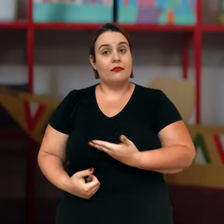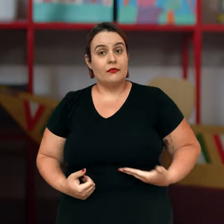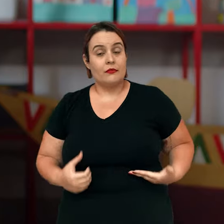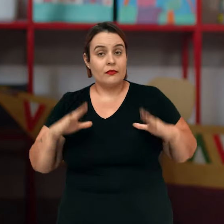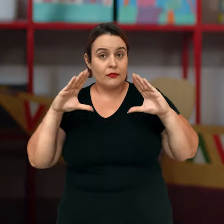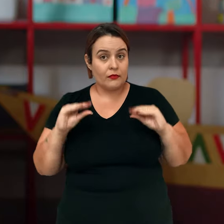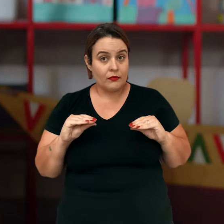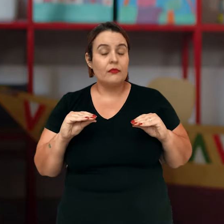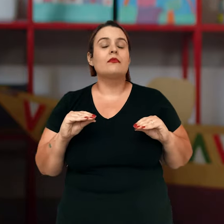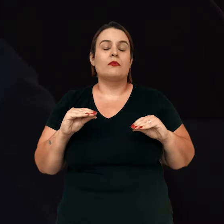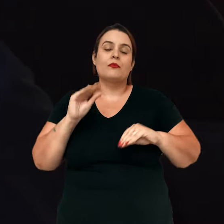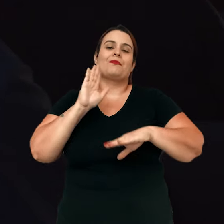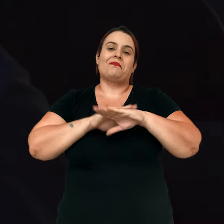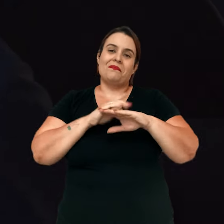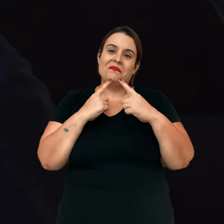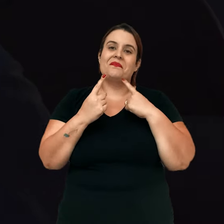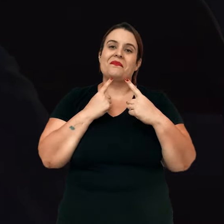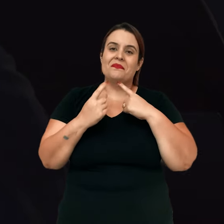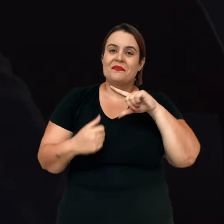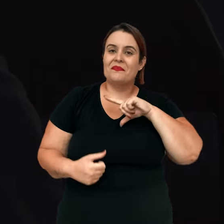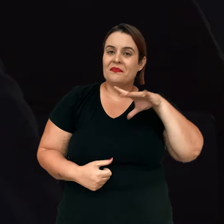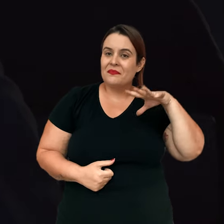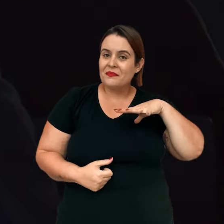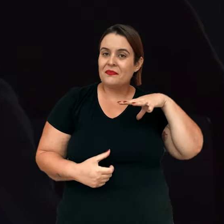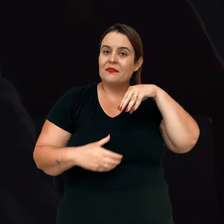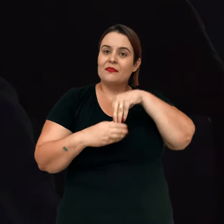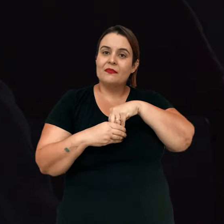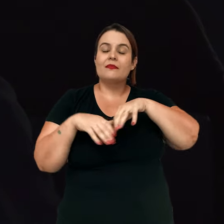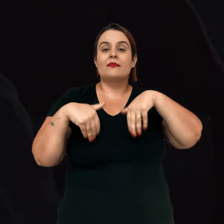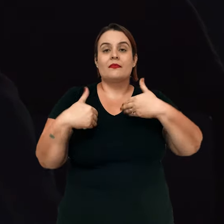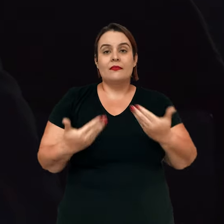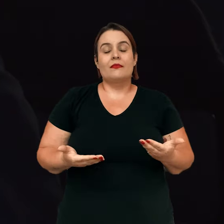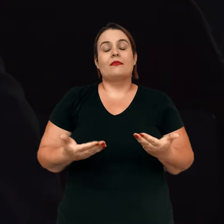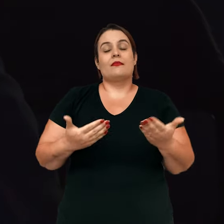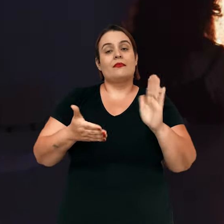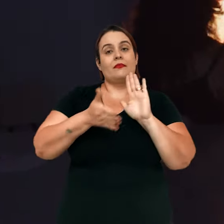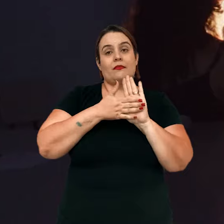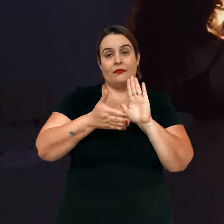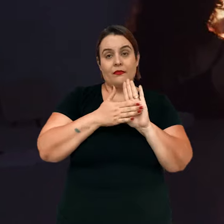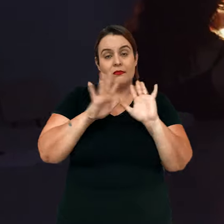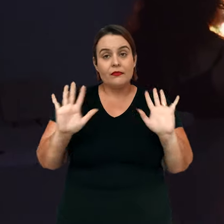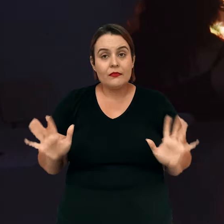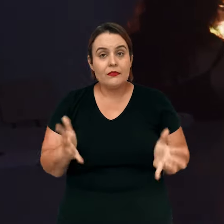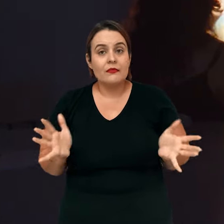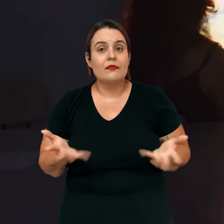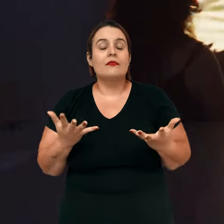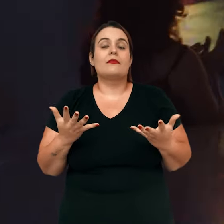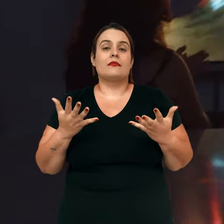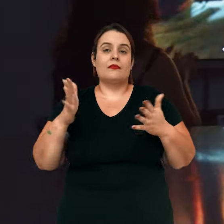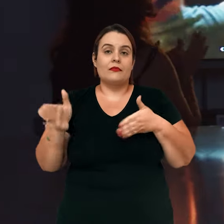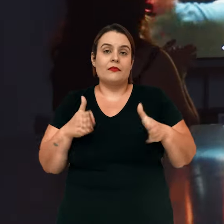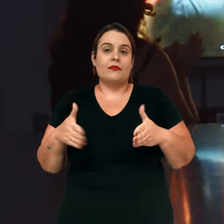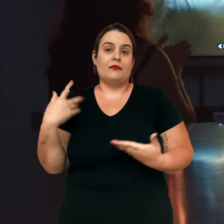escolas públicas noturnas para fazer esse grande diálogo na cidade e dali propor, né,